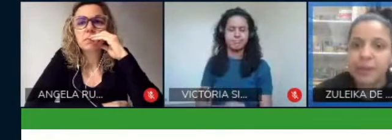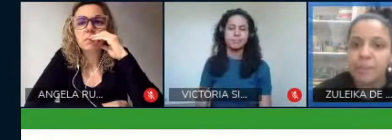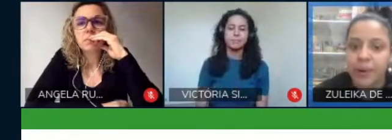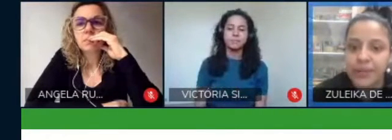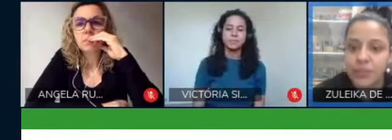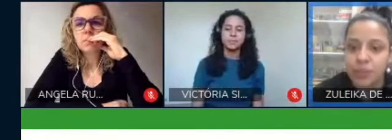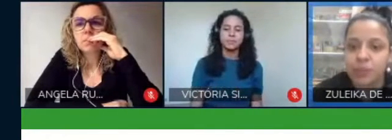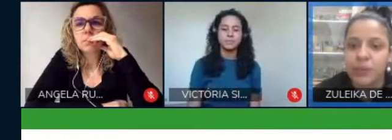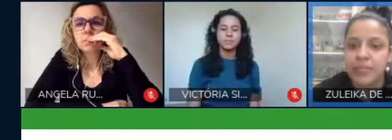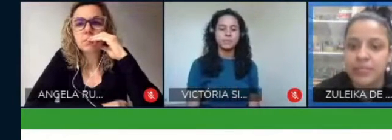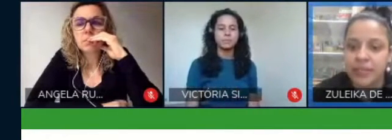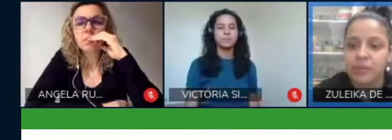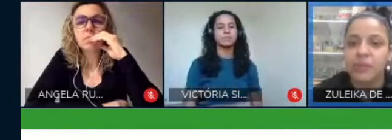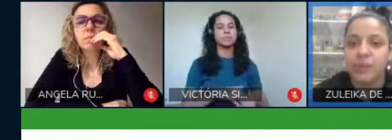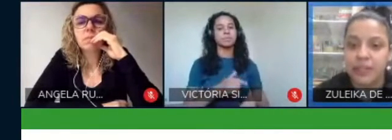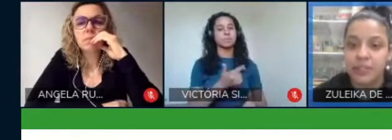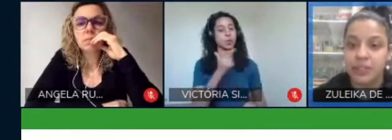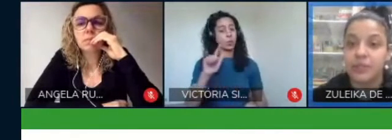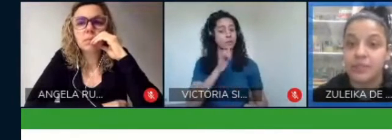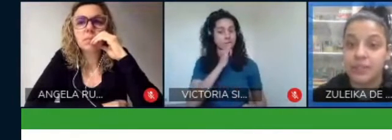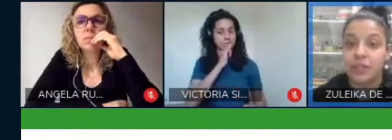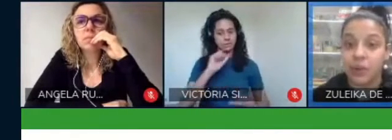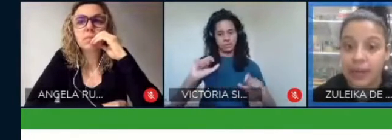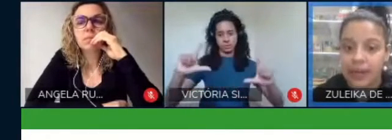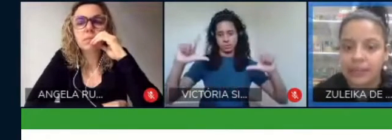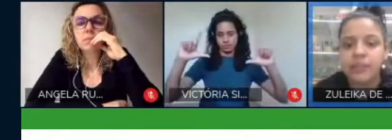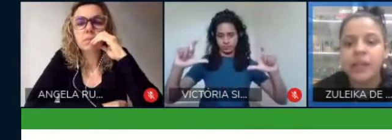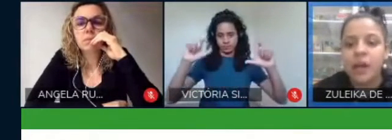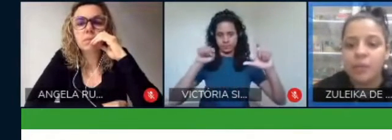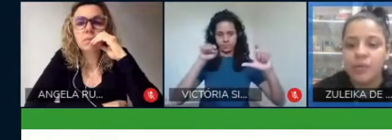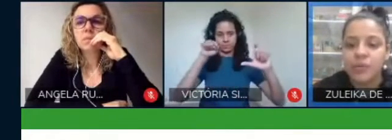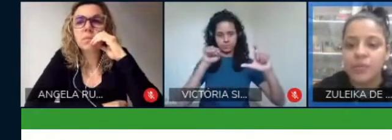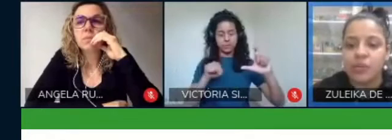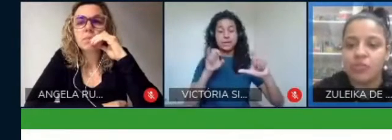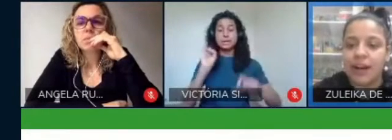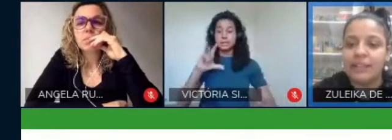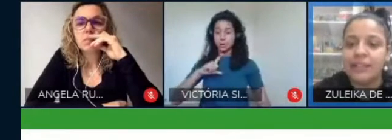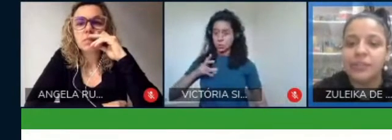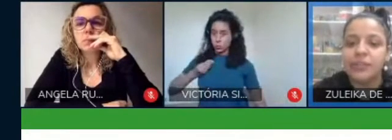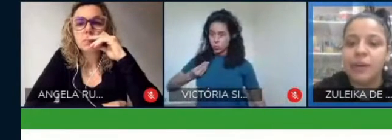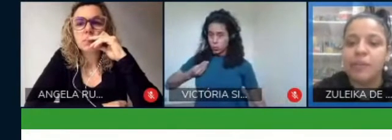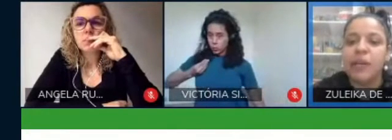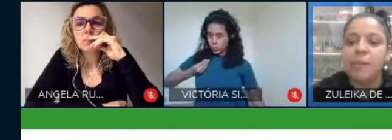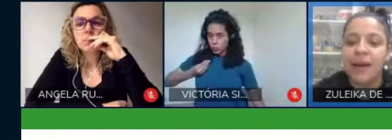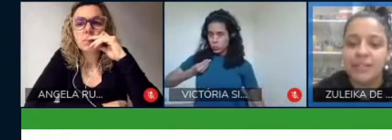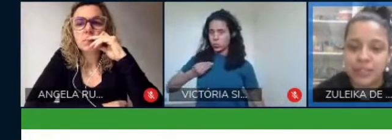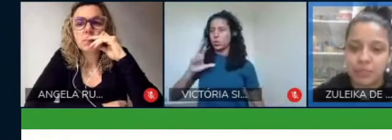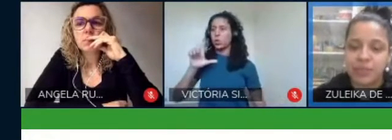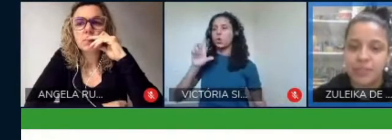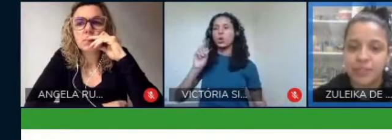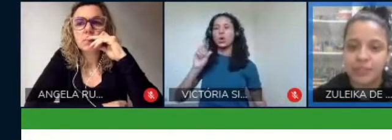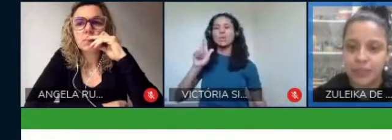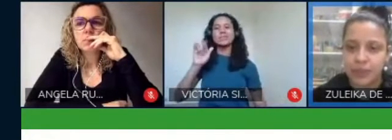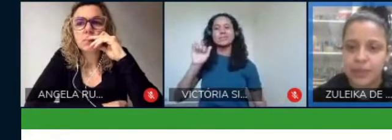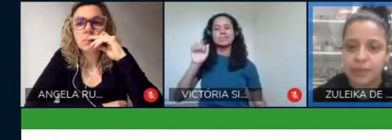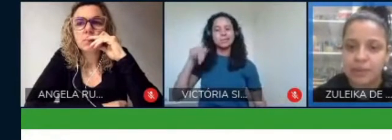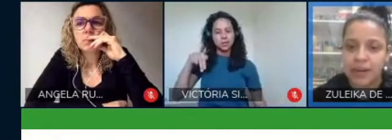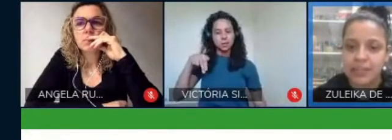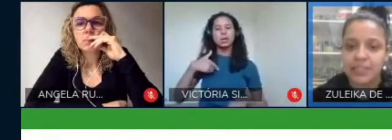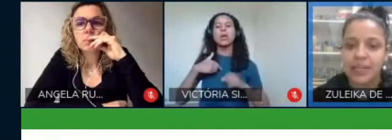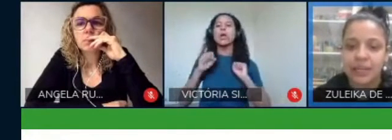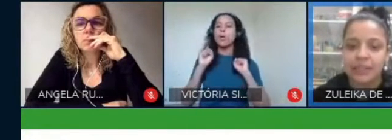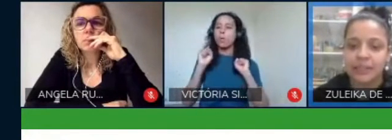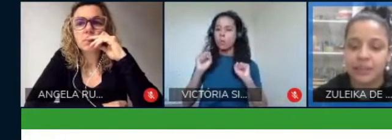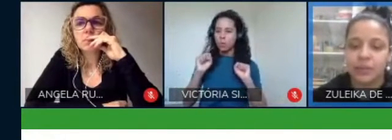Aqui, eu também posso, por exemplo, desde que eu esteja logada, posso salvar dentro da minha pasta específica no